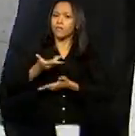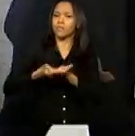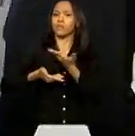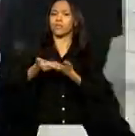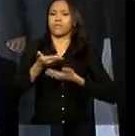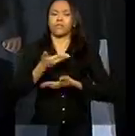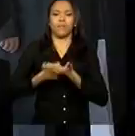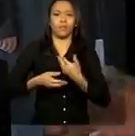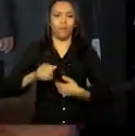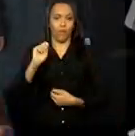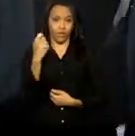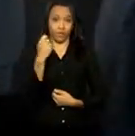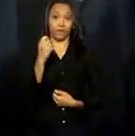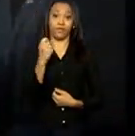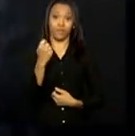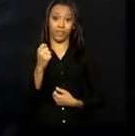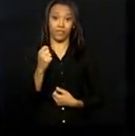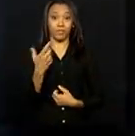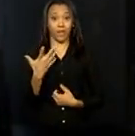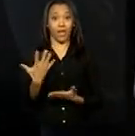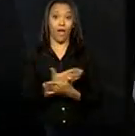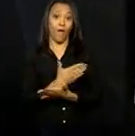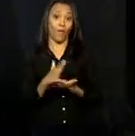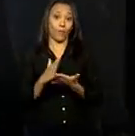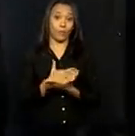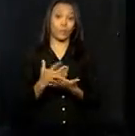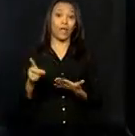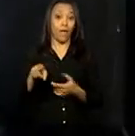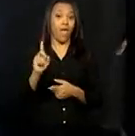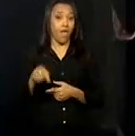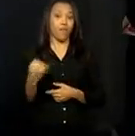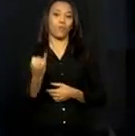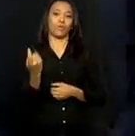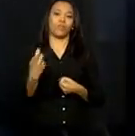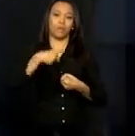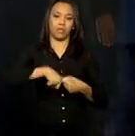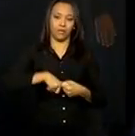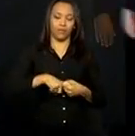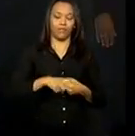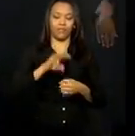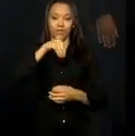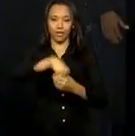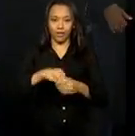sejam feitas em alguns momentos determinadas críticas, é nosso parceiro mais importante no Mercosul.